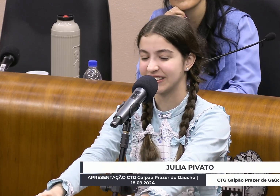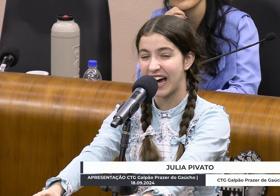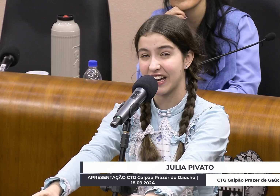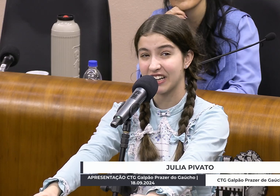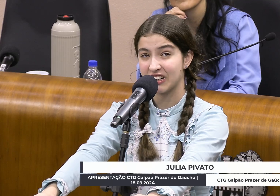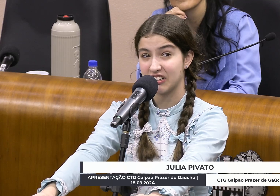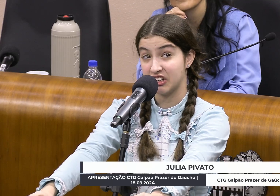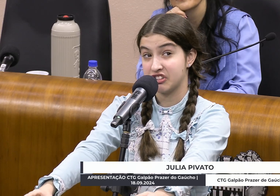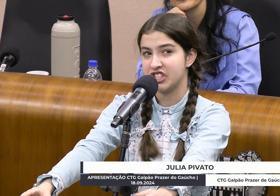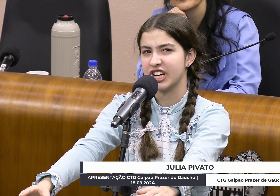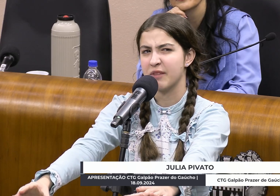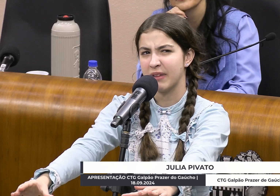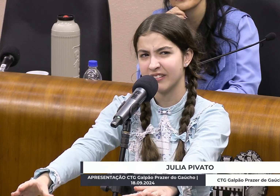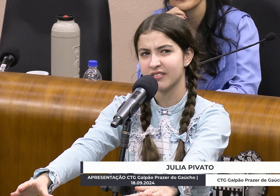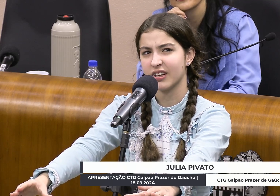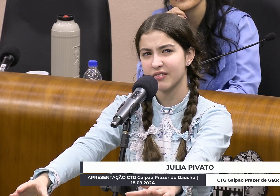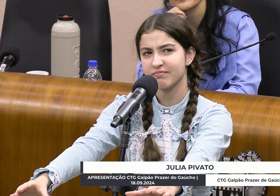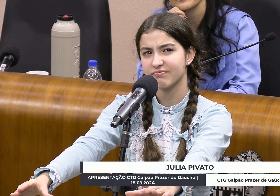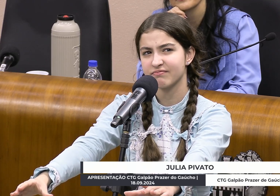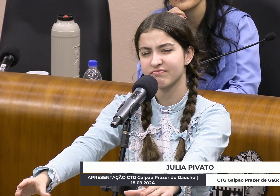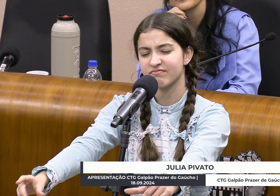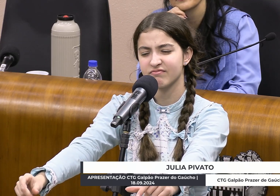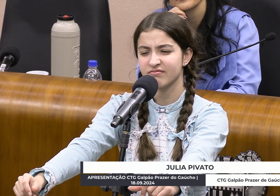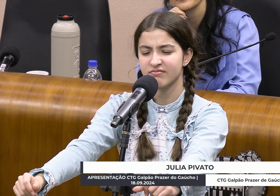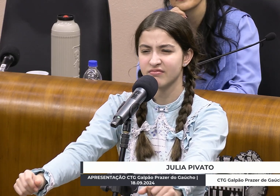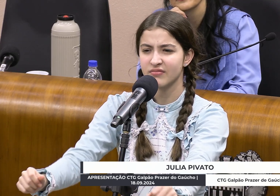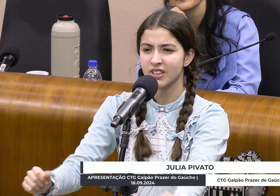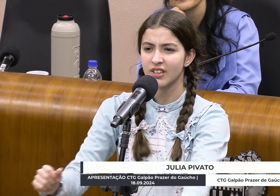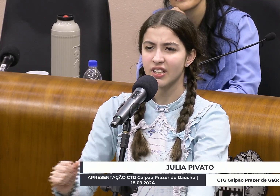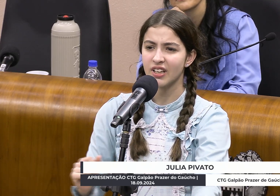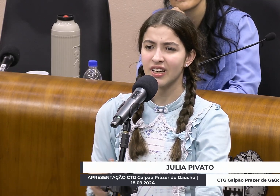de jantar antigamente.